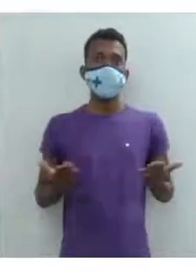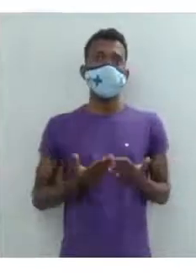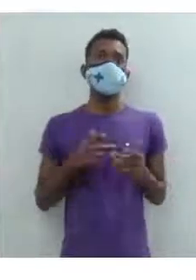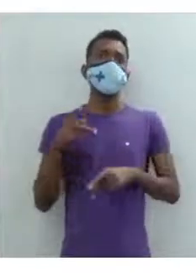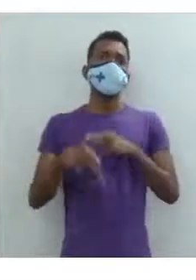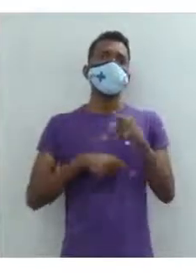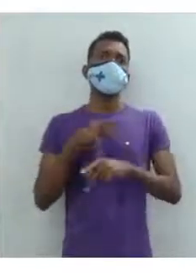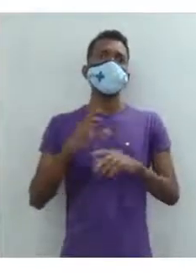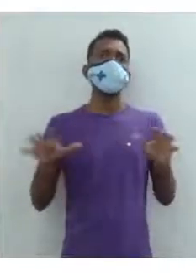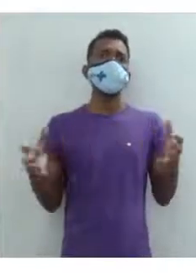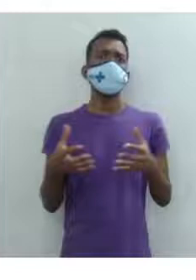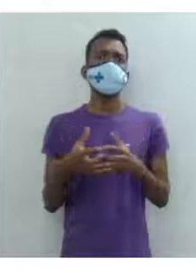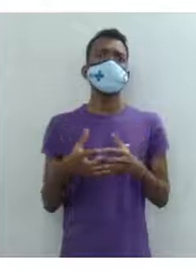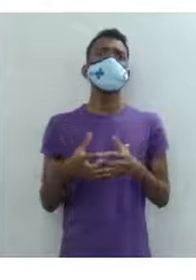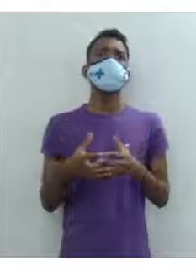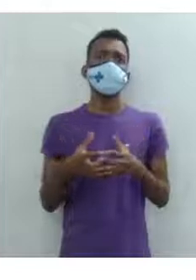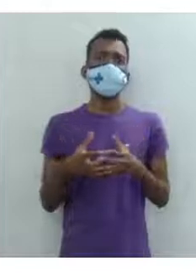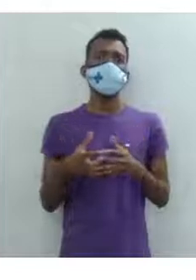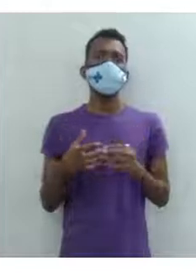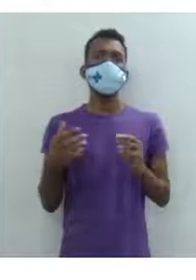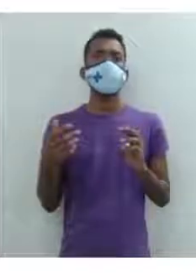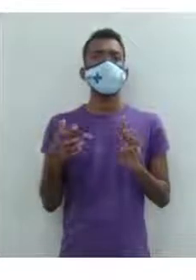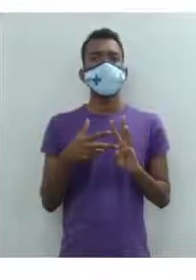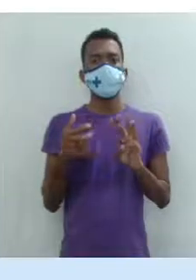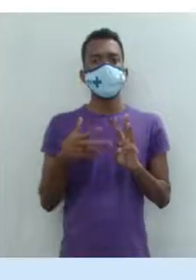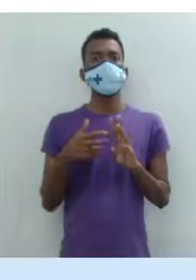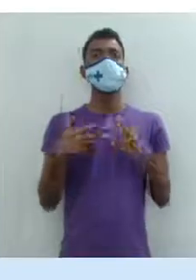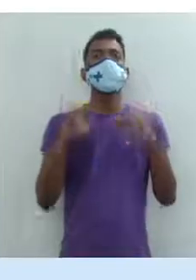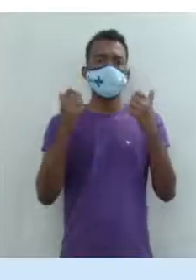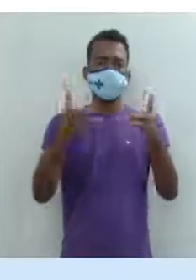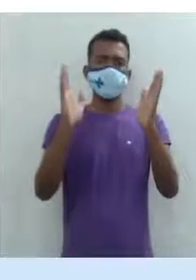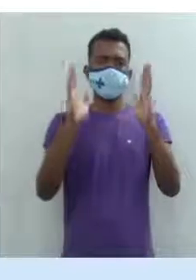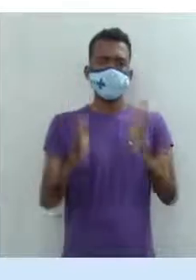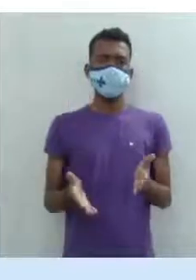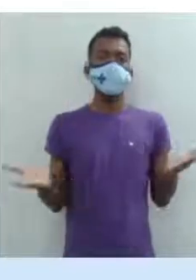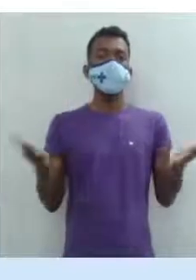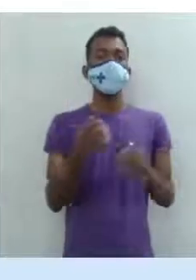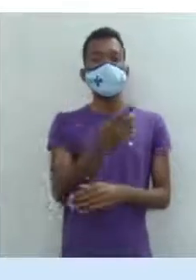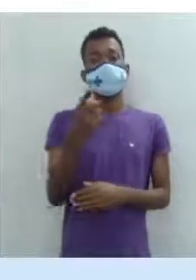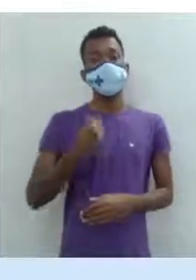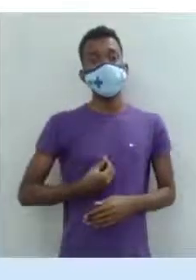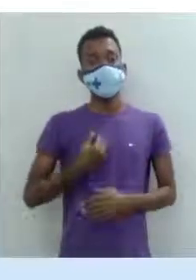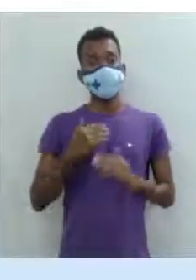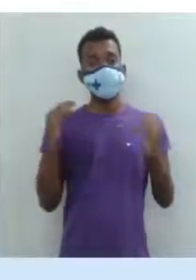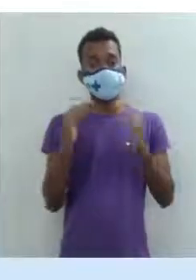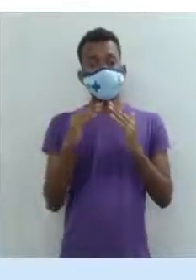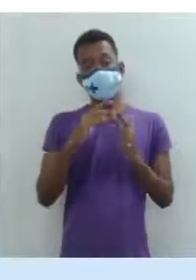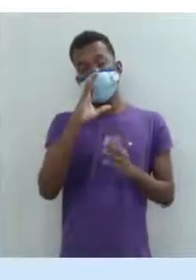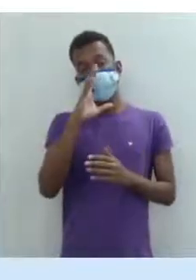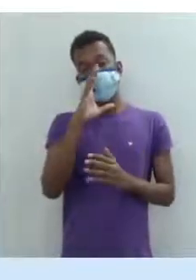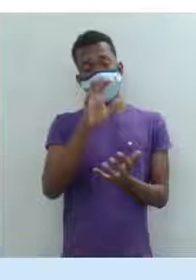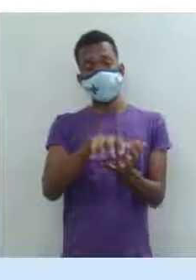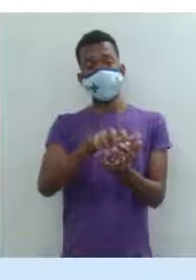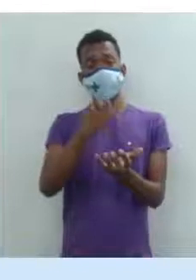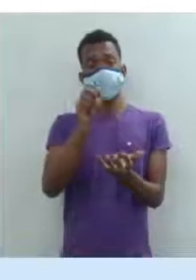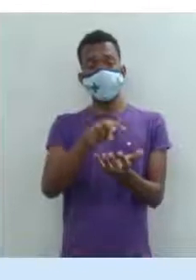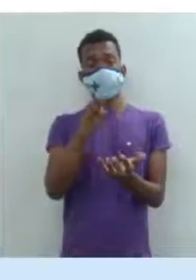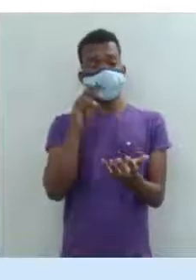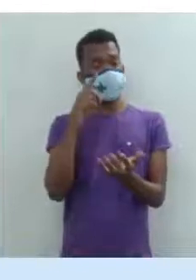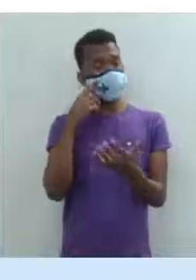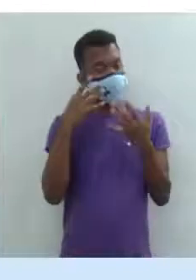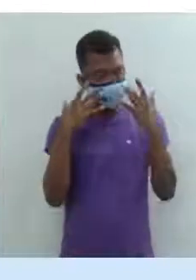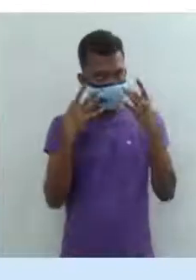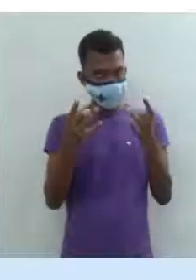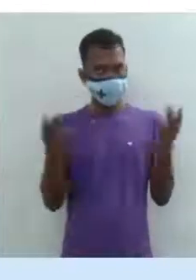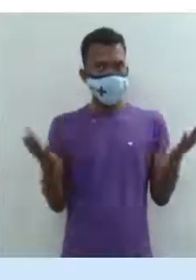população indígena, então, como eu falei, né, você que está em casa, nesse exato momento, assistindo o Educa PE, preste atenção,